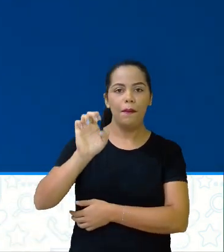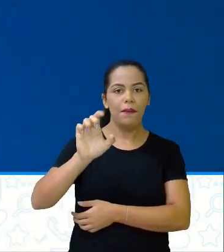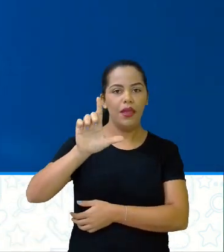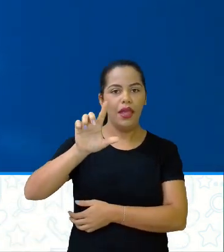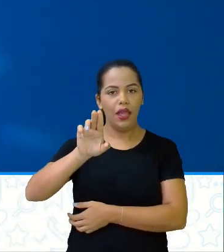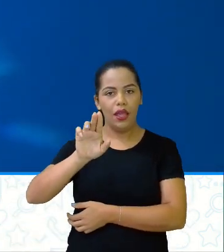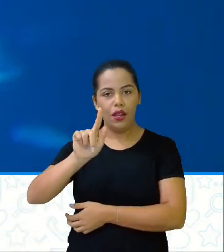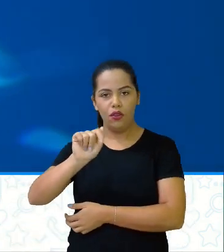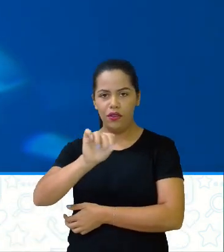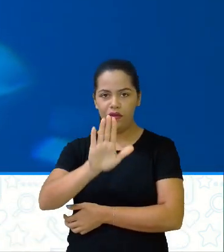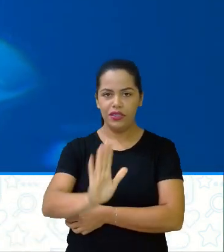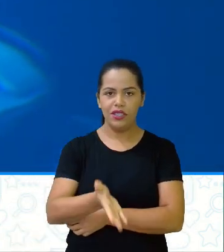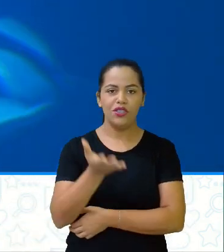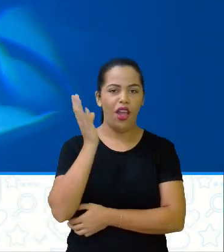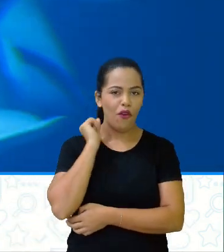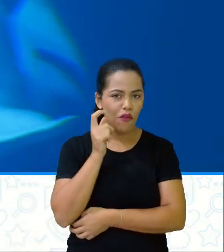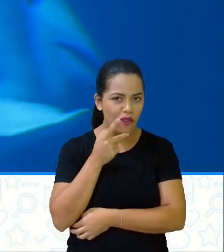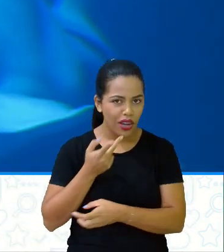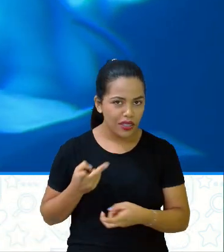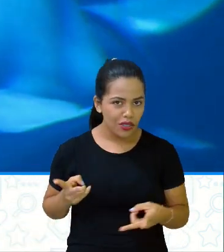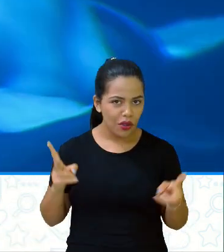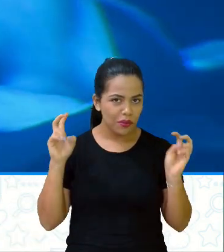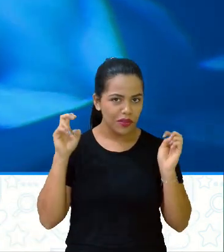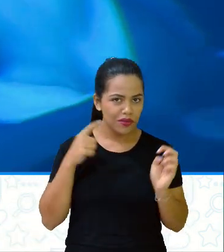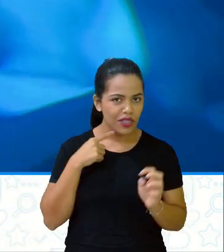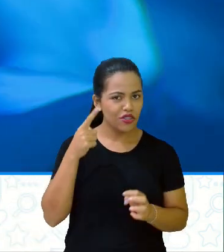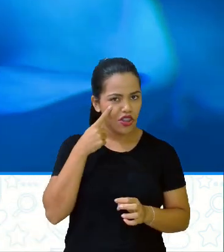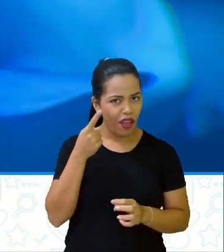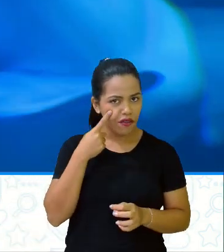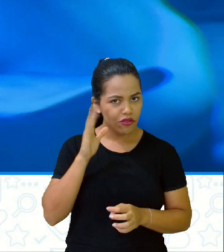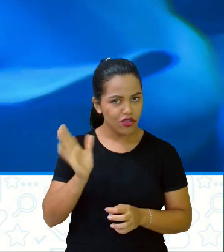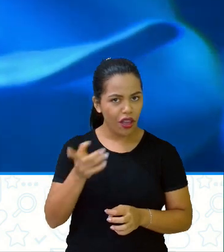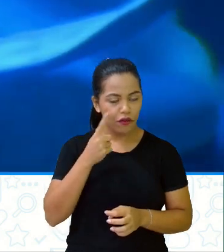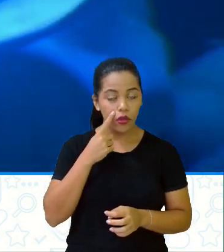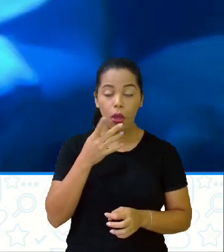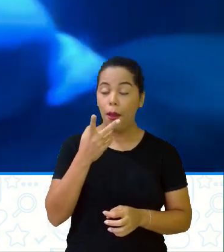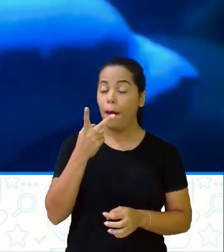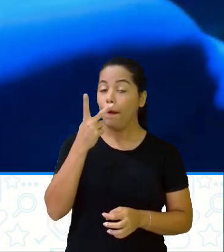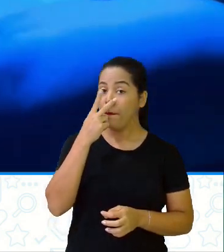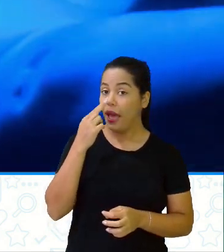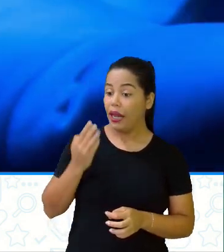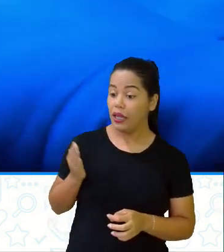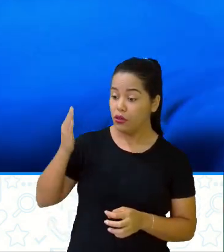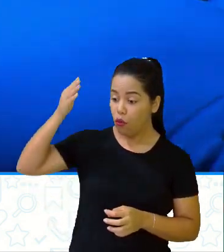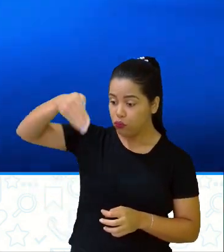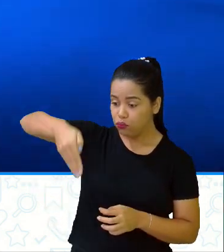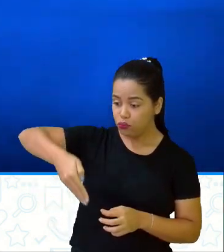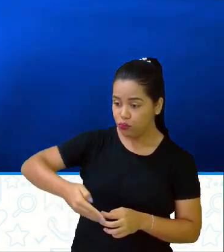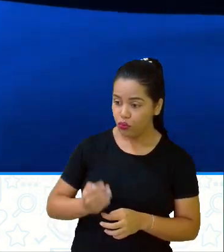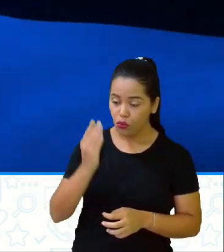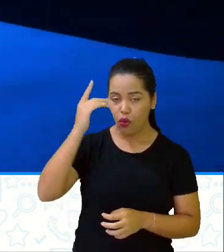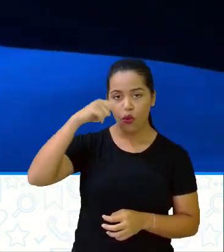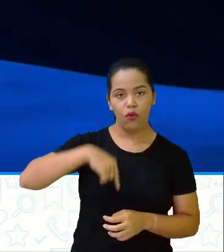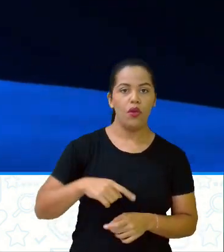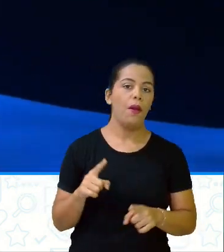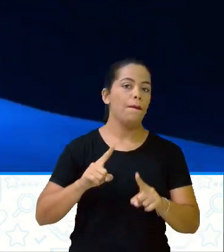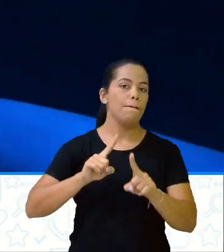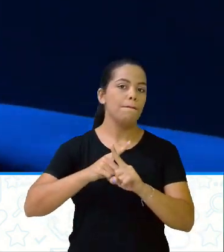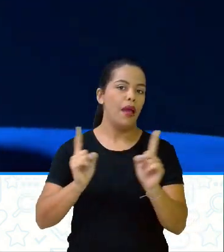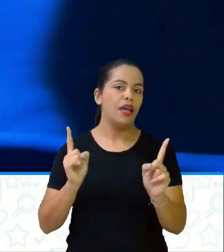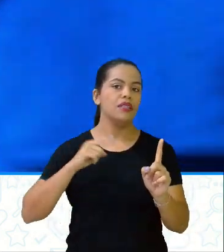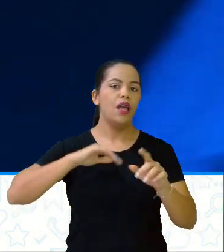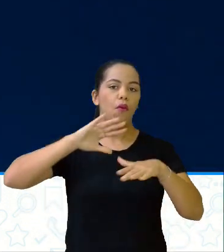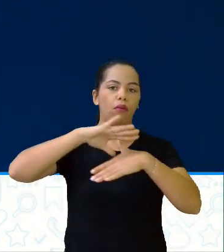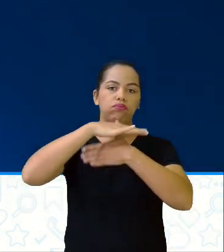beluga. Já ouviu falar? Parece um golfinho, mas não é. Não é um golfinho, é uma baleia. Olha só que